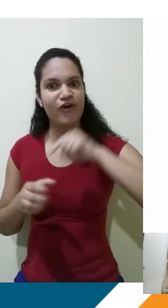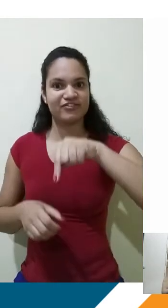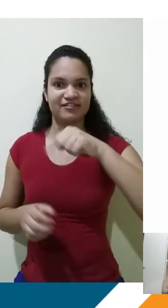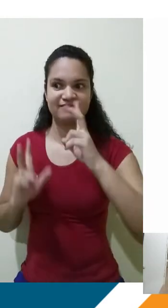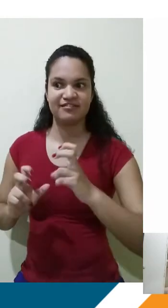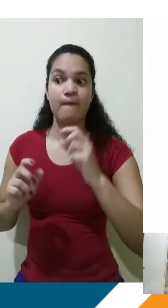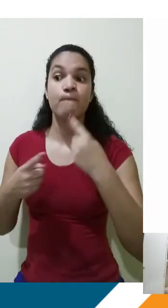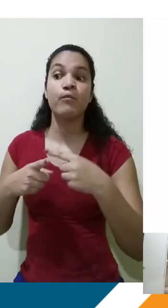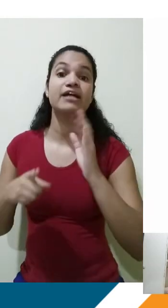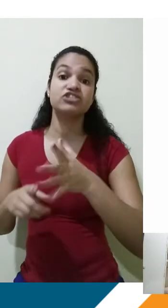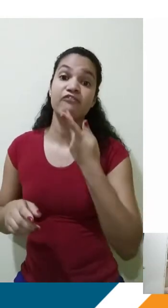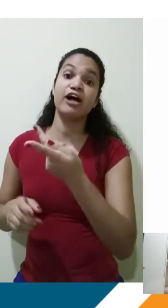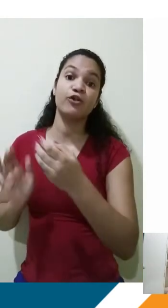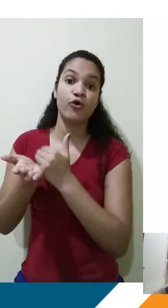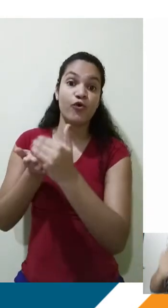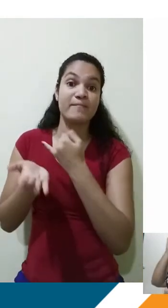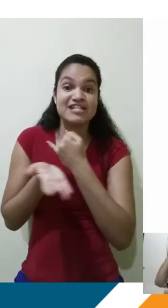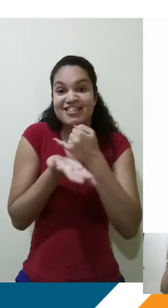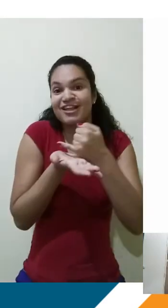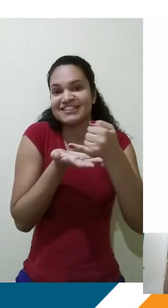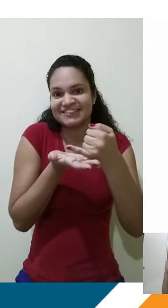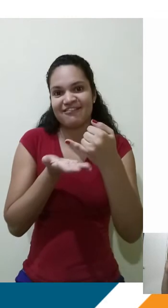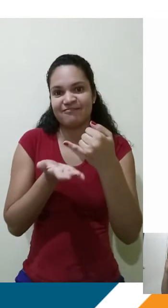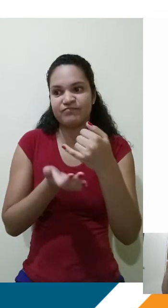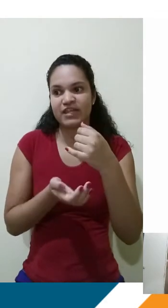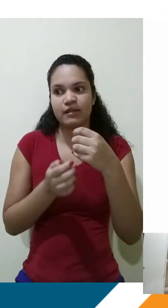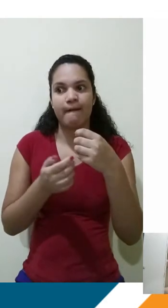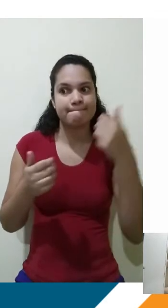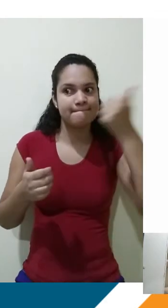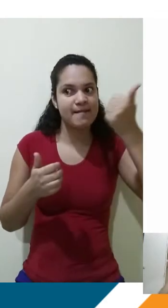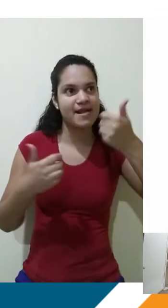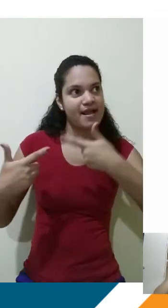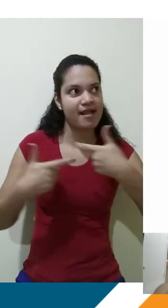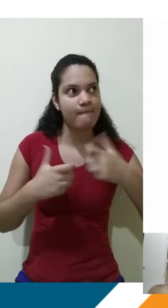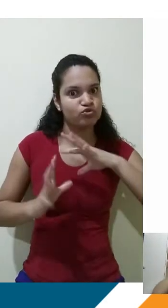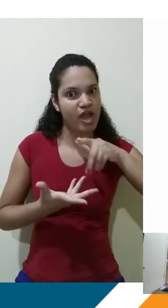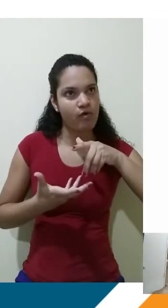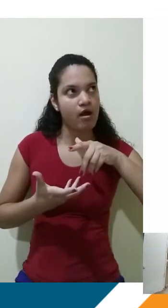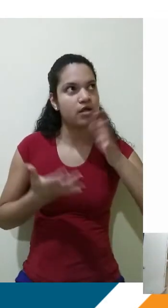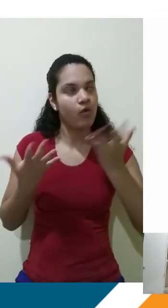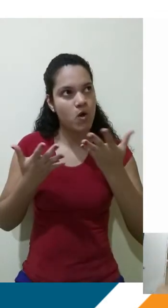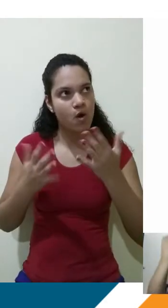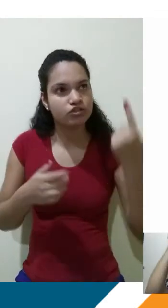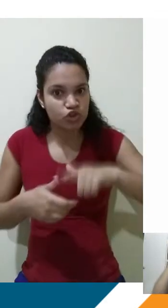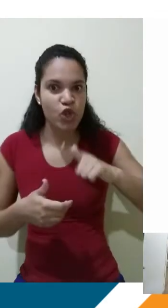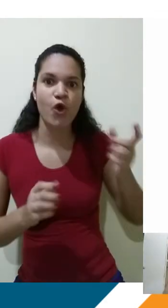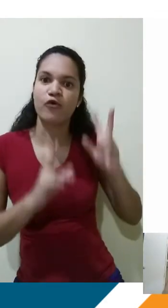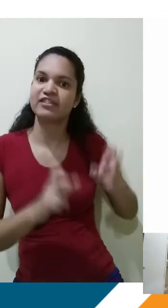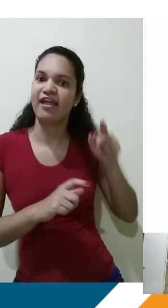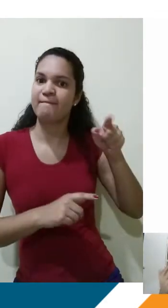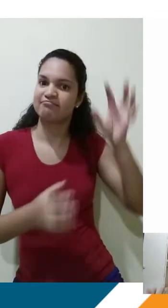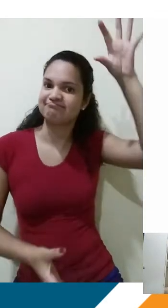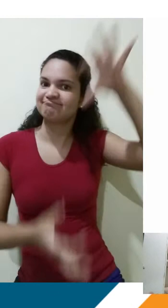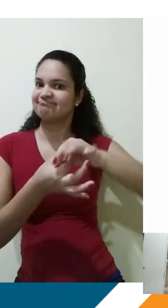introdução. Então eu trago ela aqui de volta. É uma maneira de fazer referência ao que veio antes do texto e amarrar, aquele amarrada que a gente fala, é através da